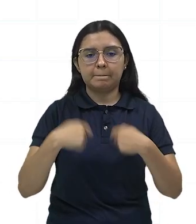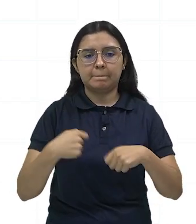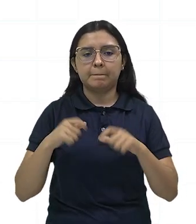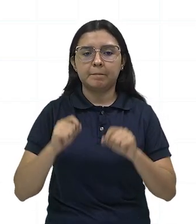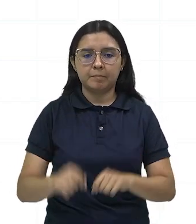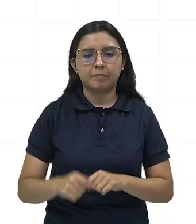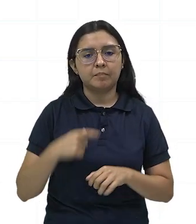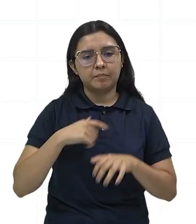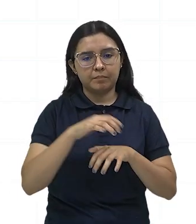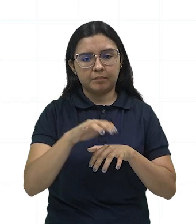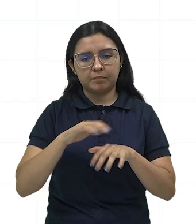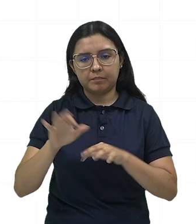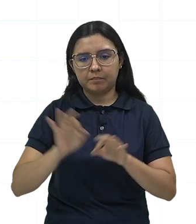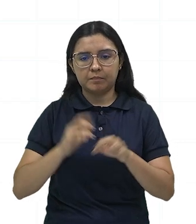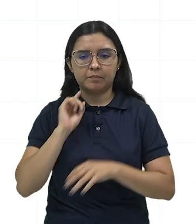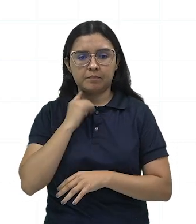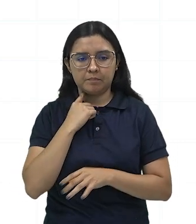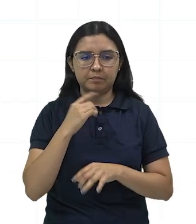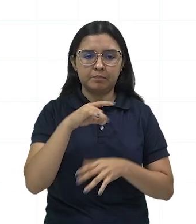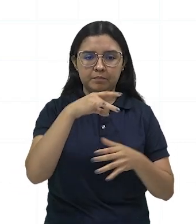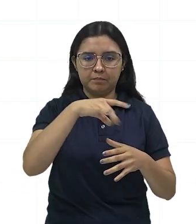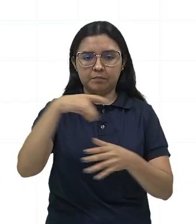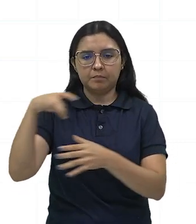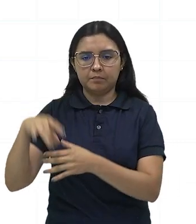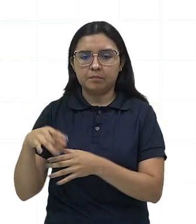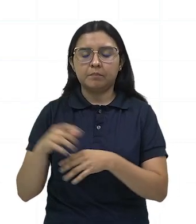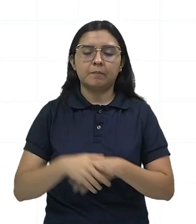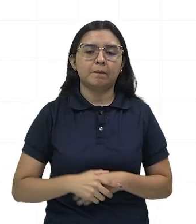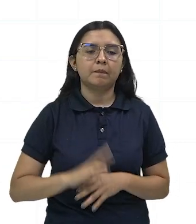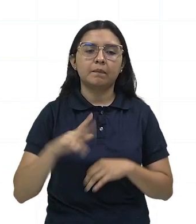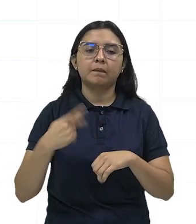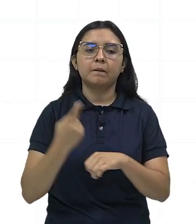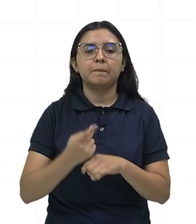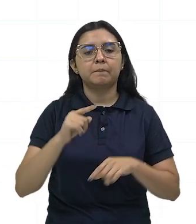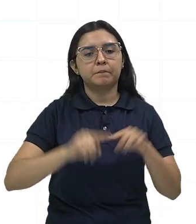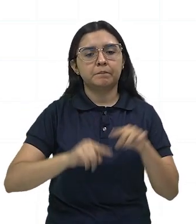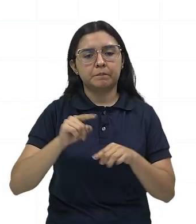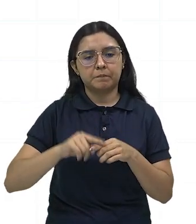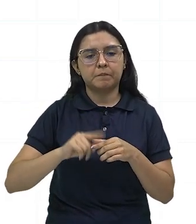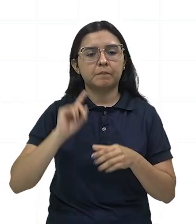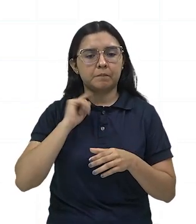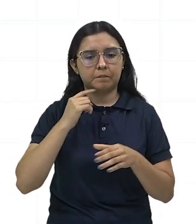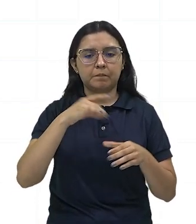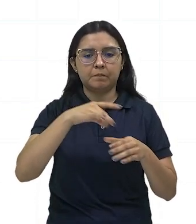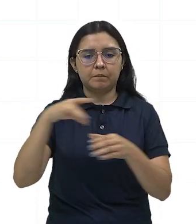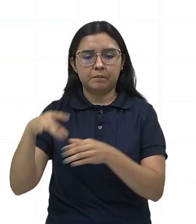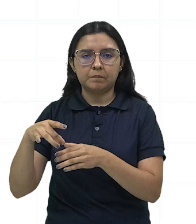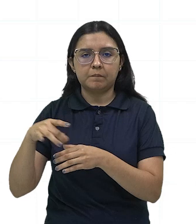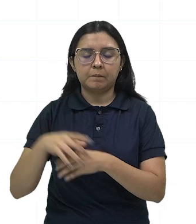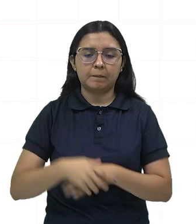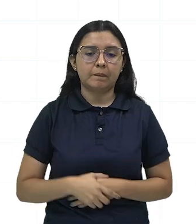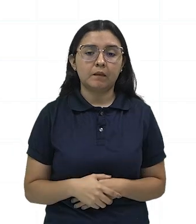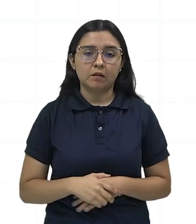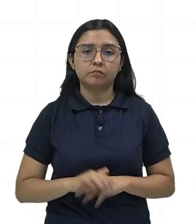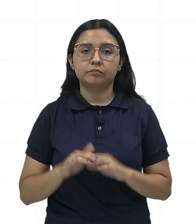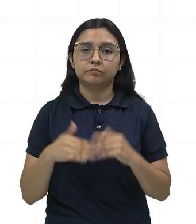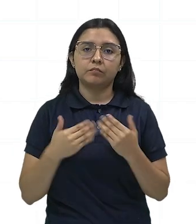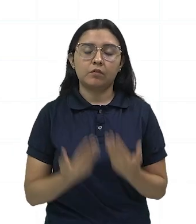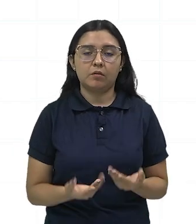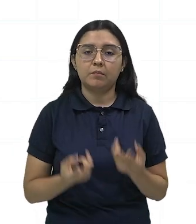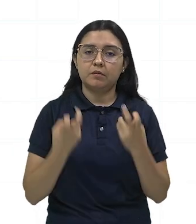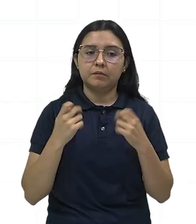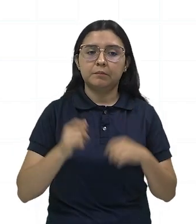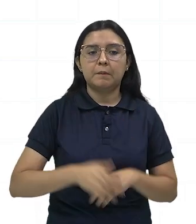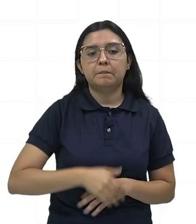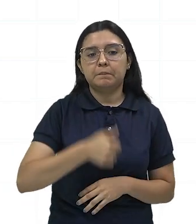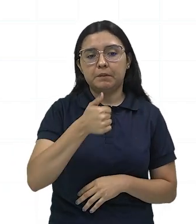não recicláveis. Em seguida, podemos encaminhar os materiais recicláveis para a coleta seletiva. Então vejam, uma